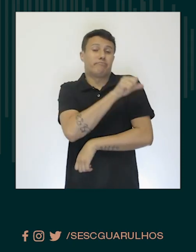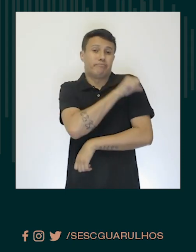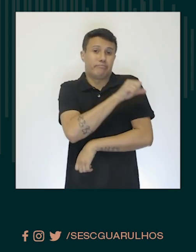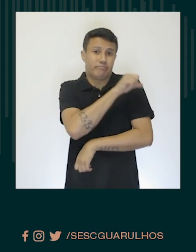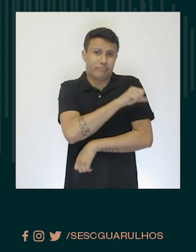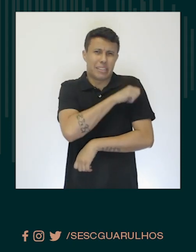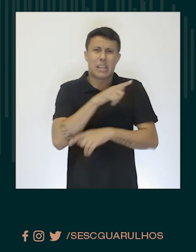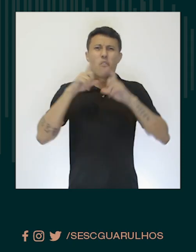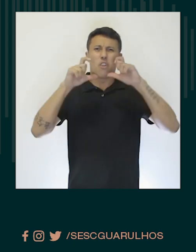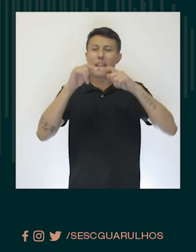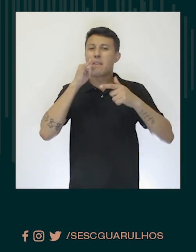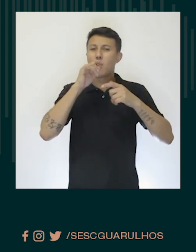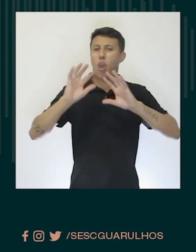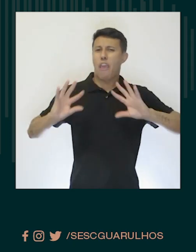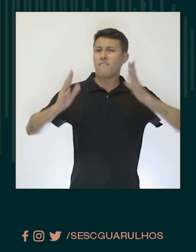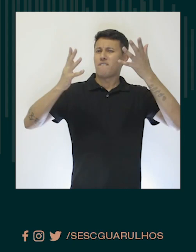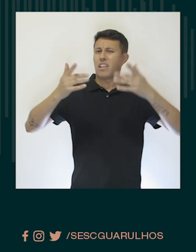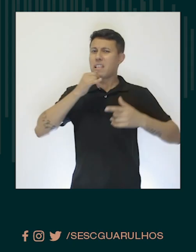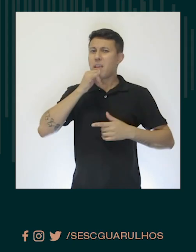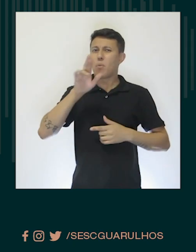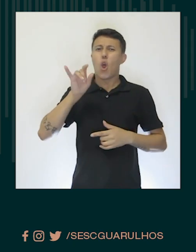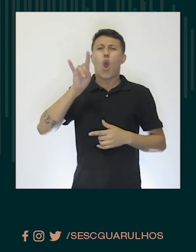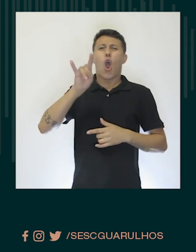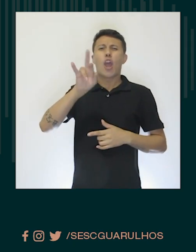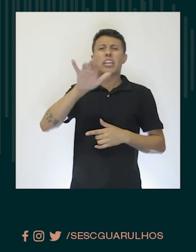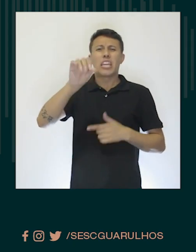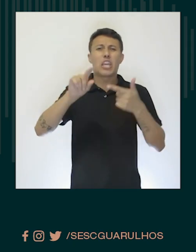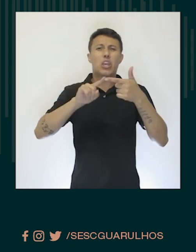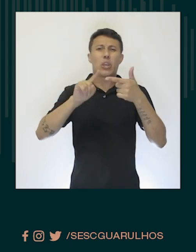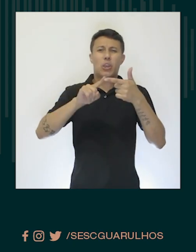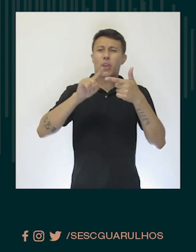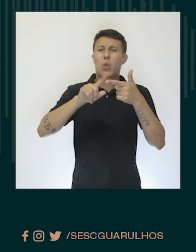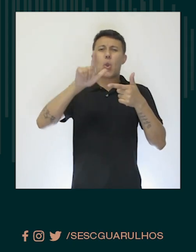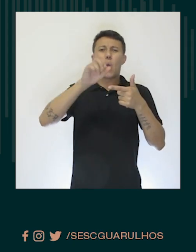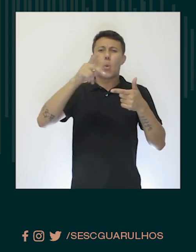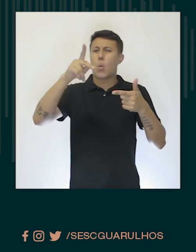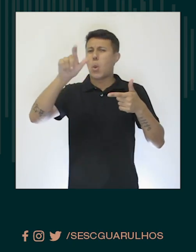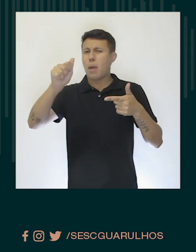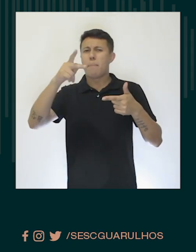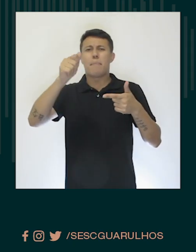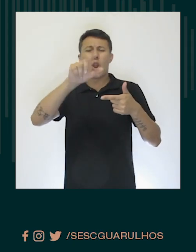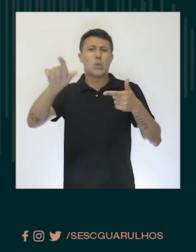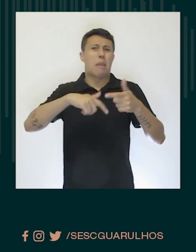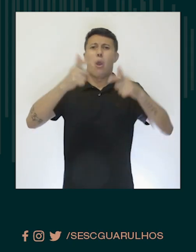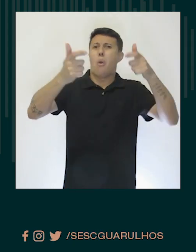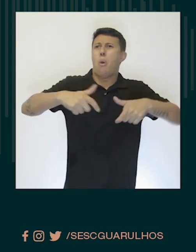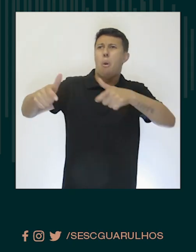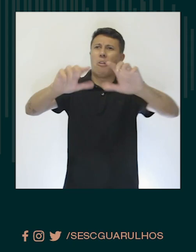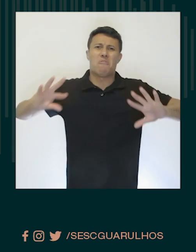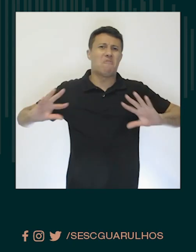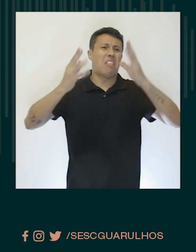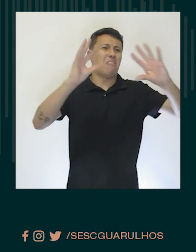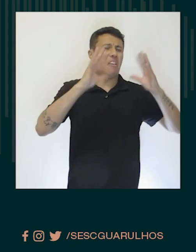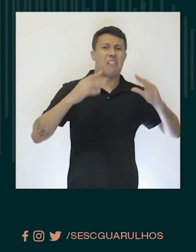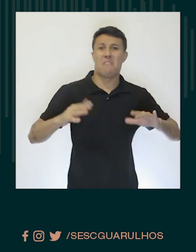caras cobrem Rock in Rio, Lollapalooza, Burning Man lá nos Estados Unidos. Os caras fizeram Festival